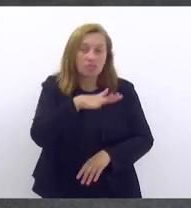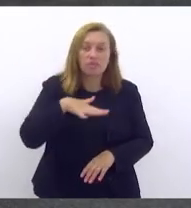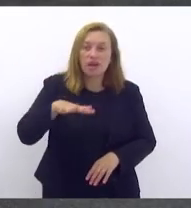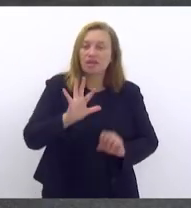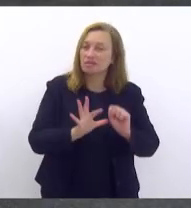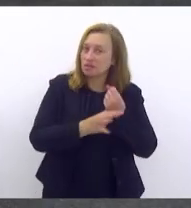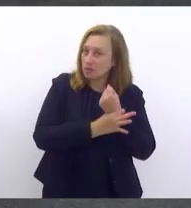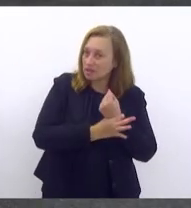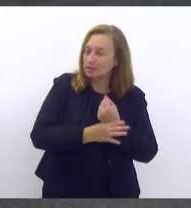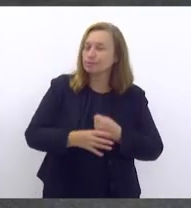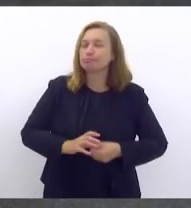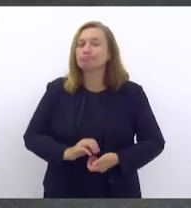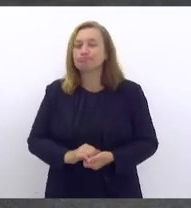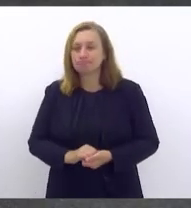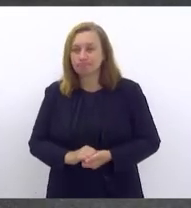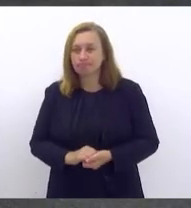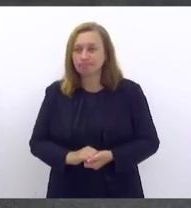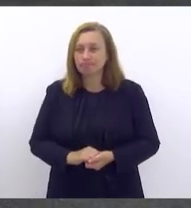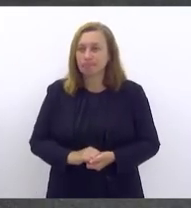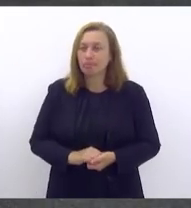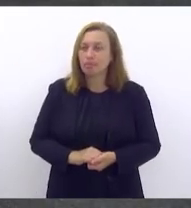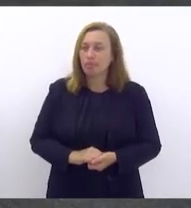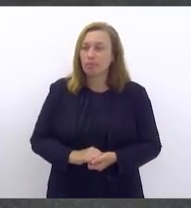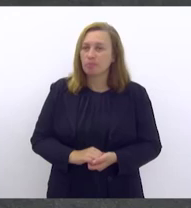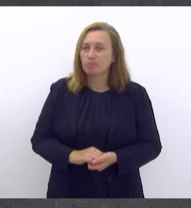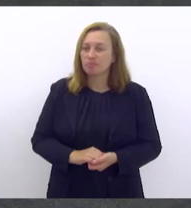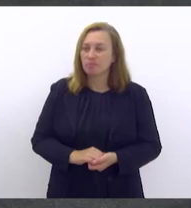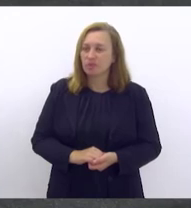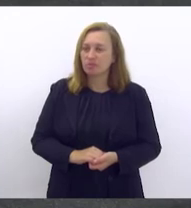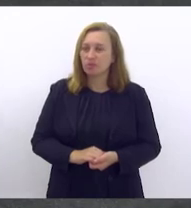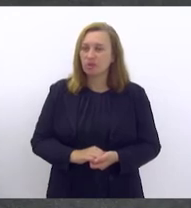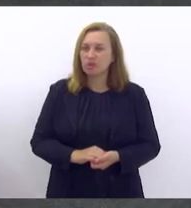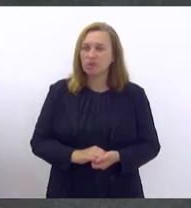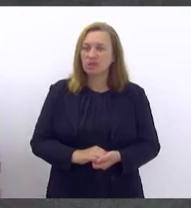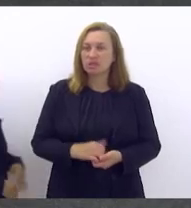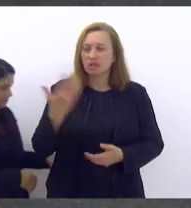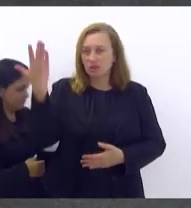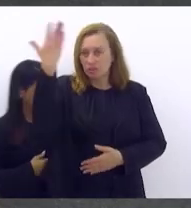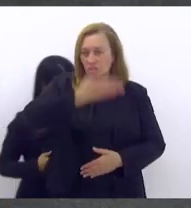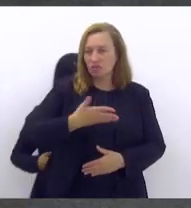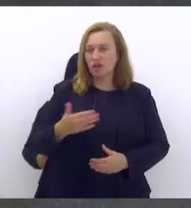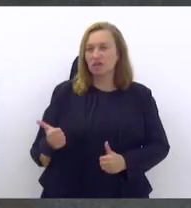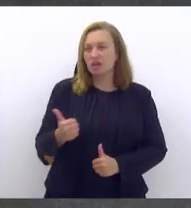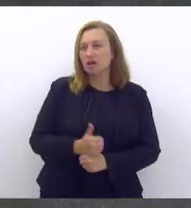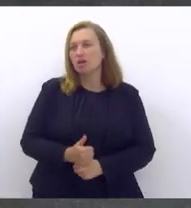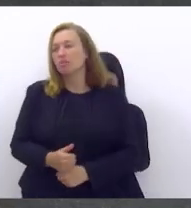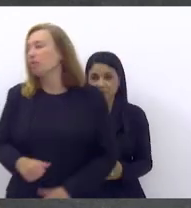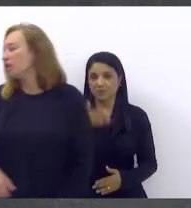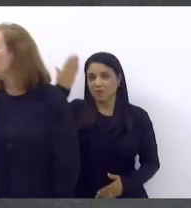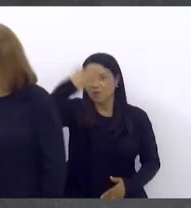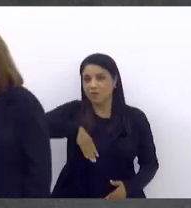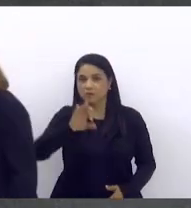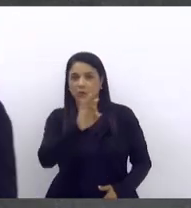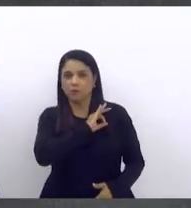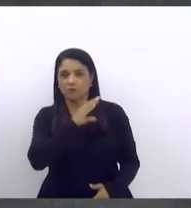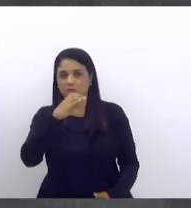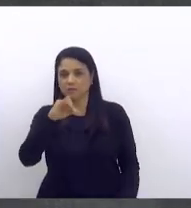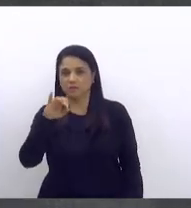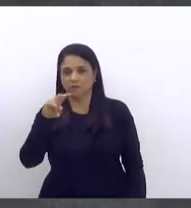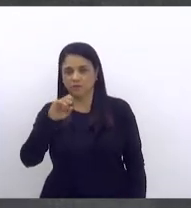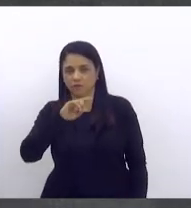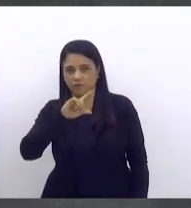segurança. E que fica comprovado que a Polícia Civil do Estado de Rio de Janeiro